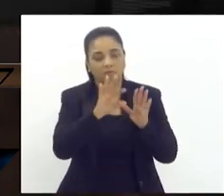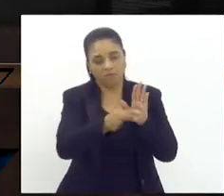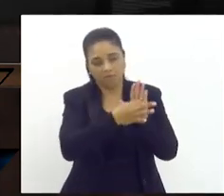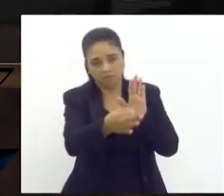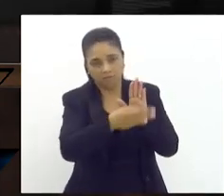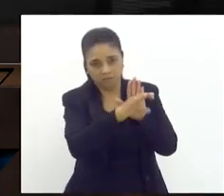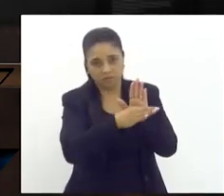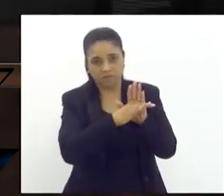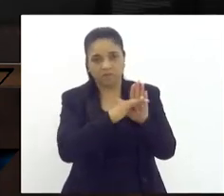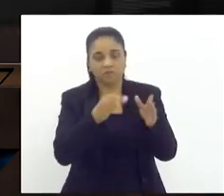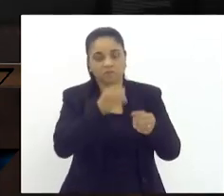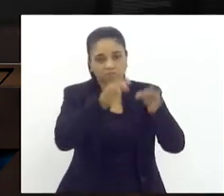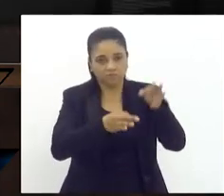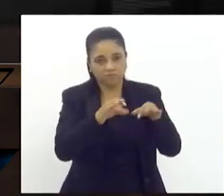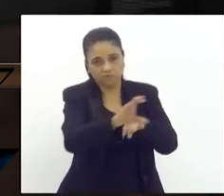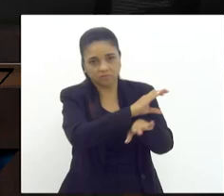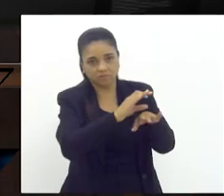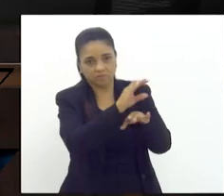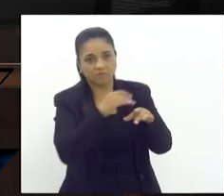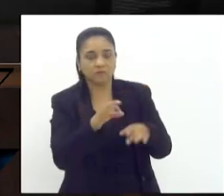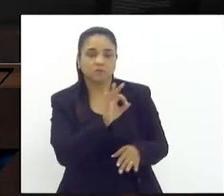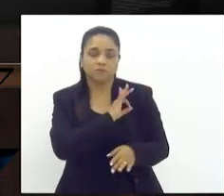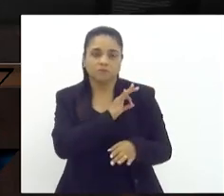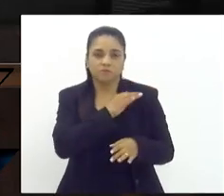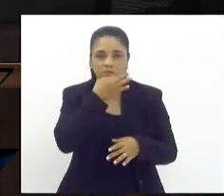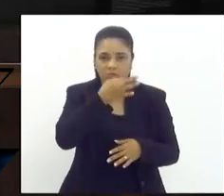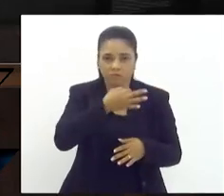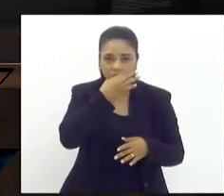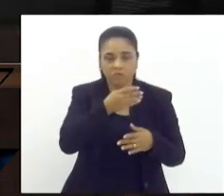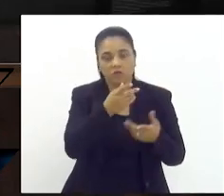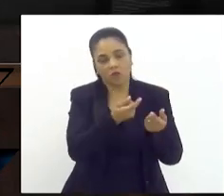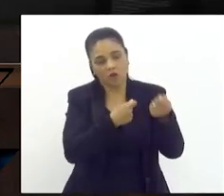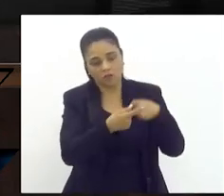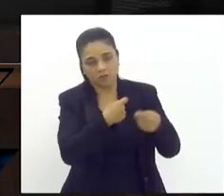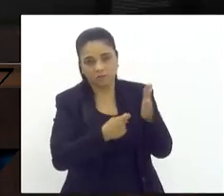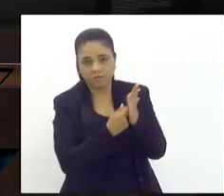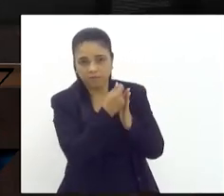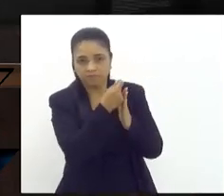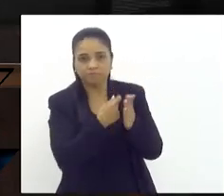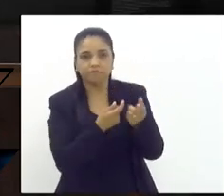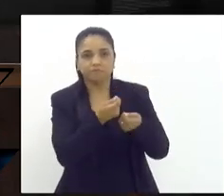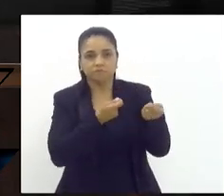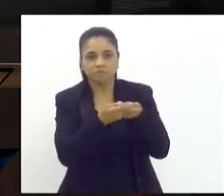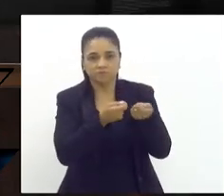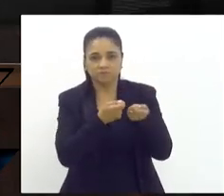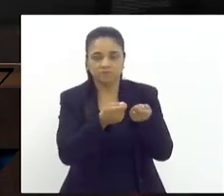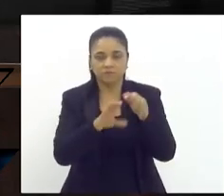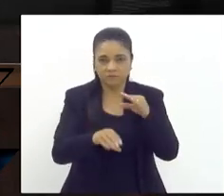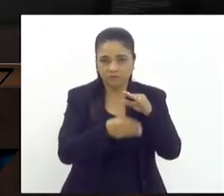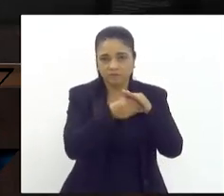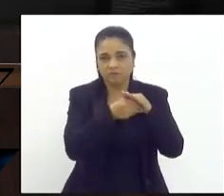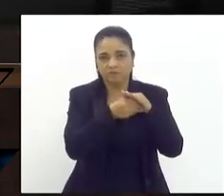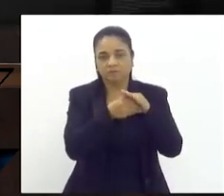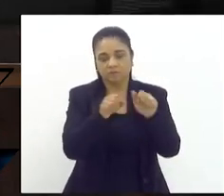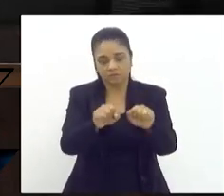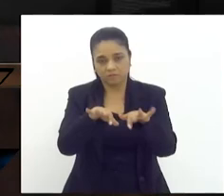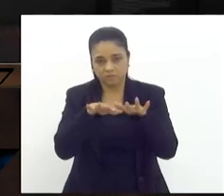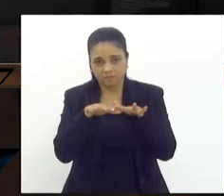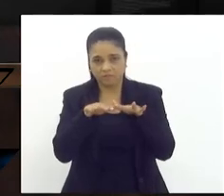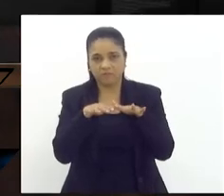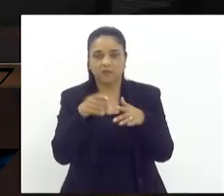Justiça de Segurança Pública assuntos de polícia orçamento final fiscalização financeira e controle e as emendas de plenário